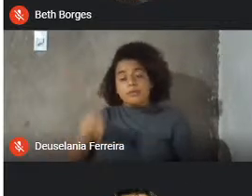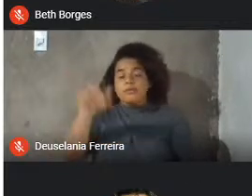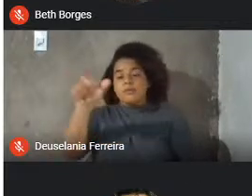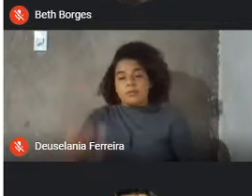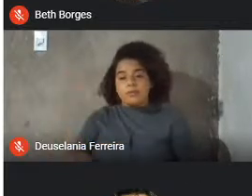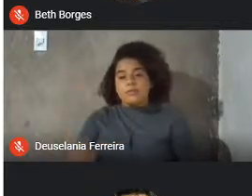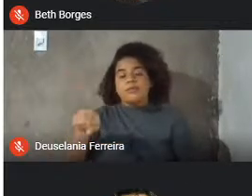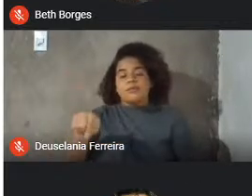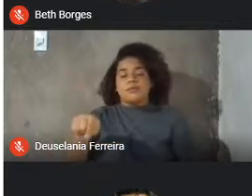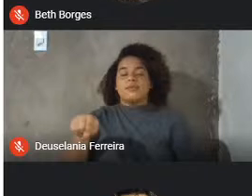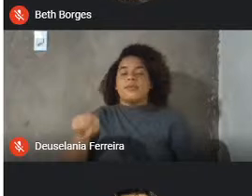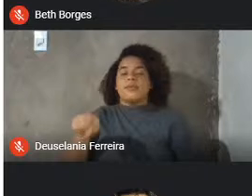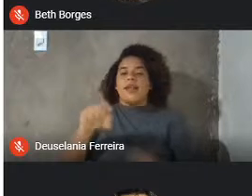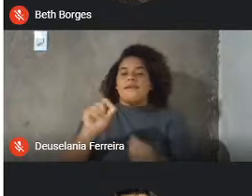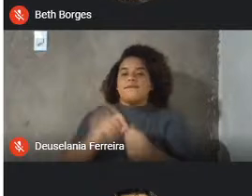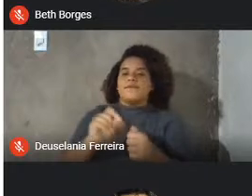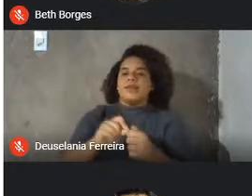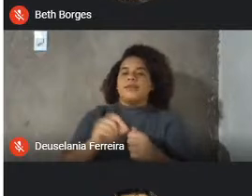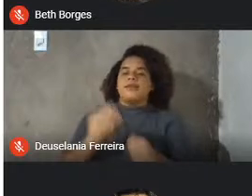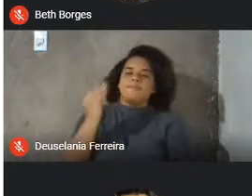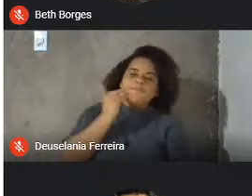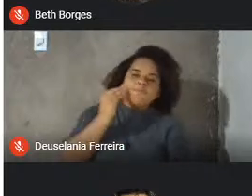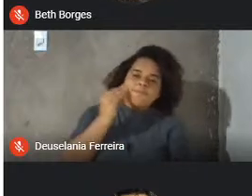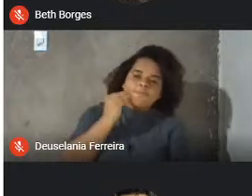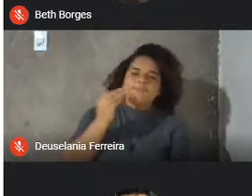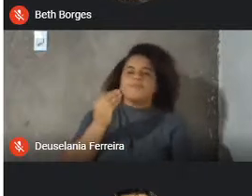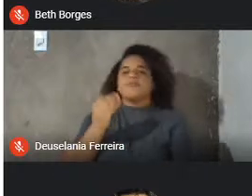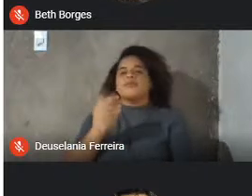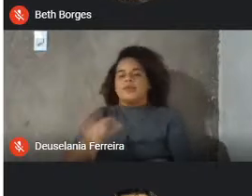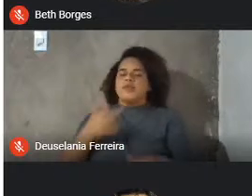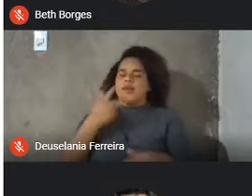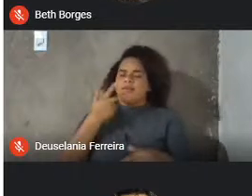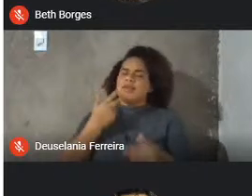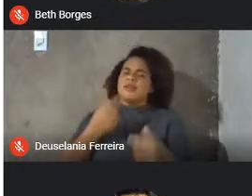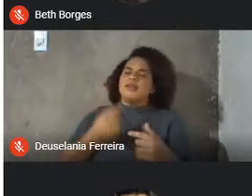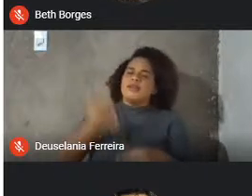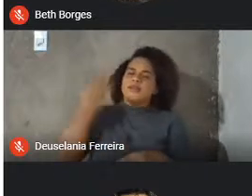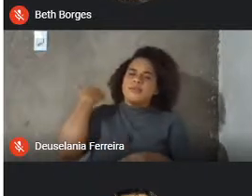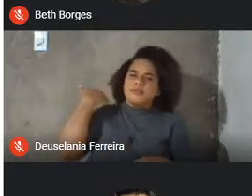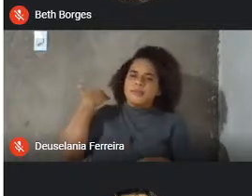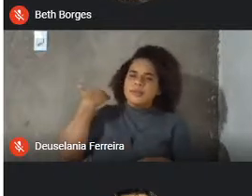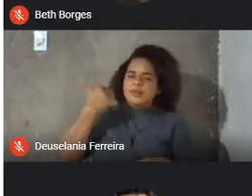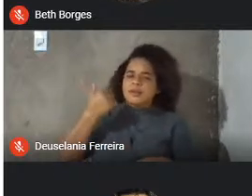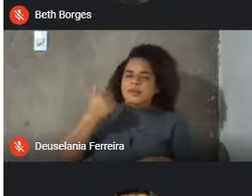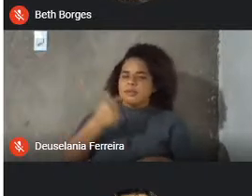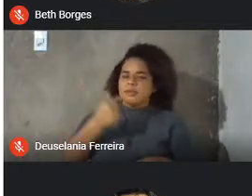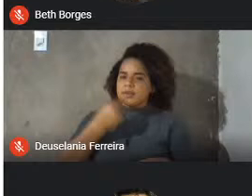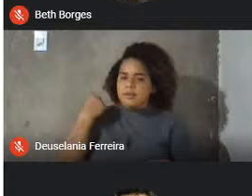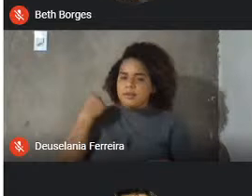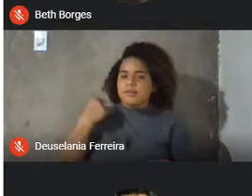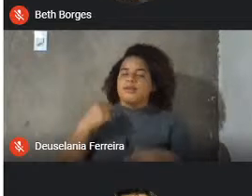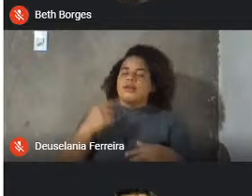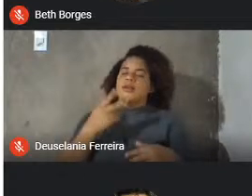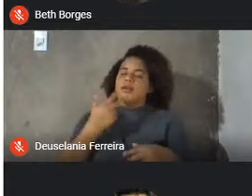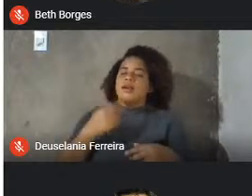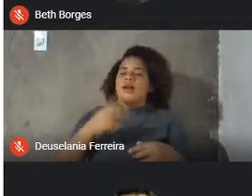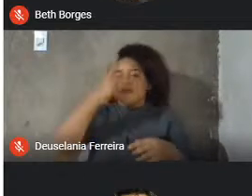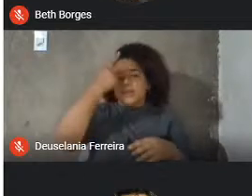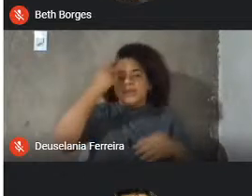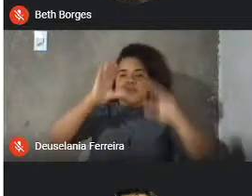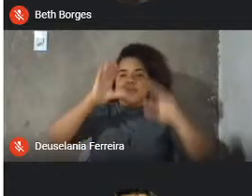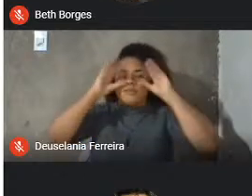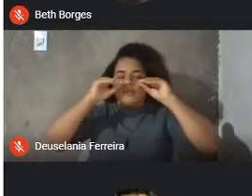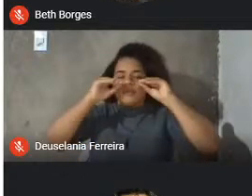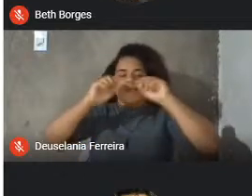essas testagens, né, que eu falei, relatei lá anteriormente, eu já coloco a pessoa em transe hipnótico, peço para ela imaginar